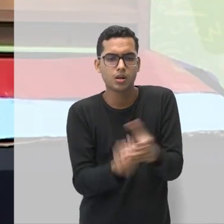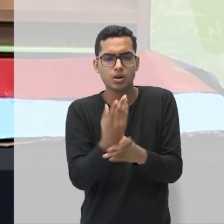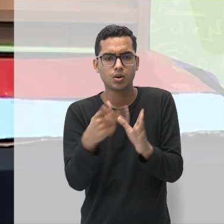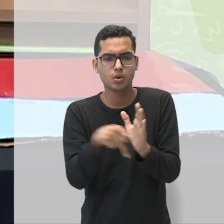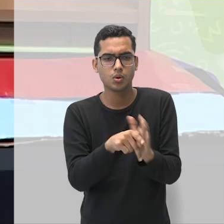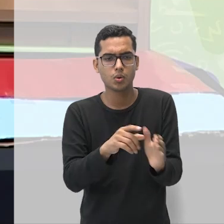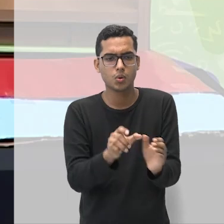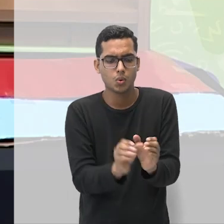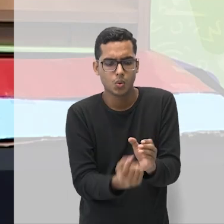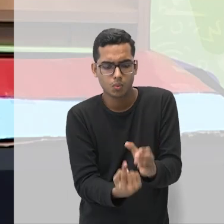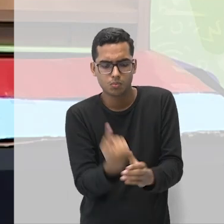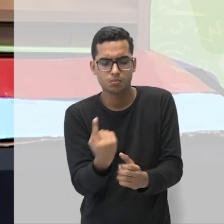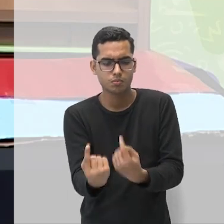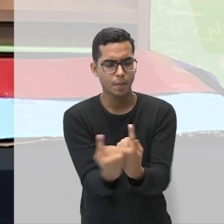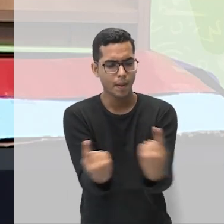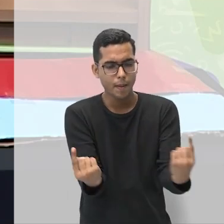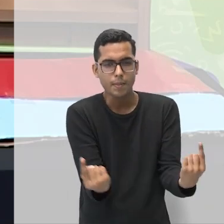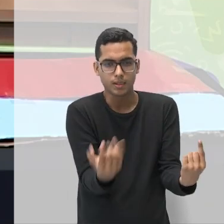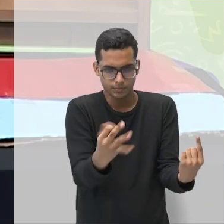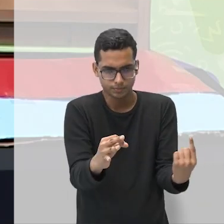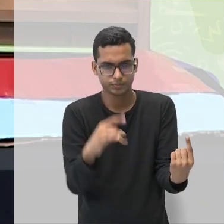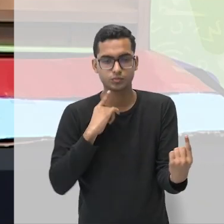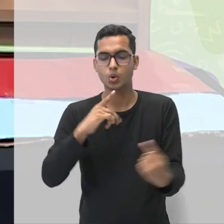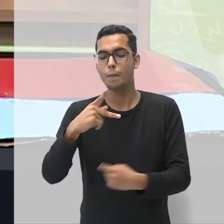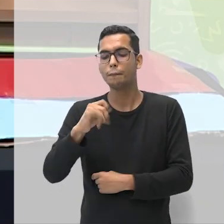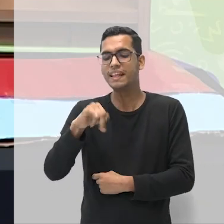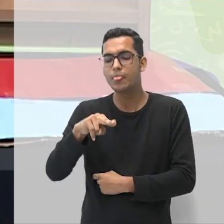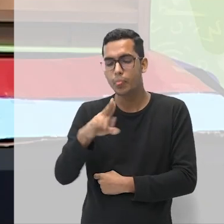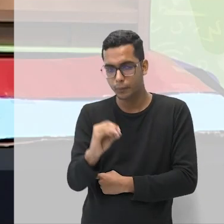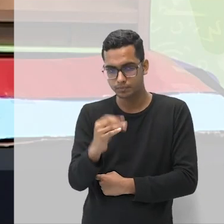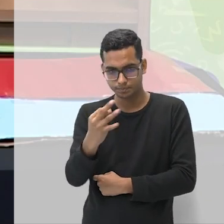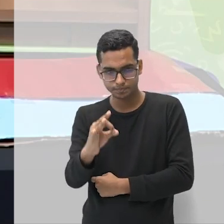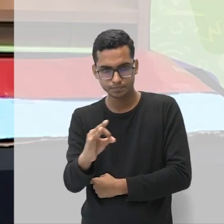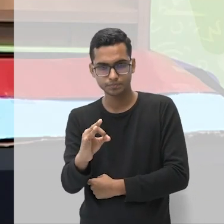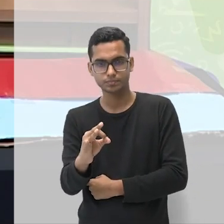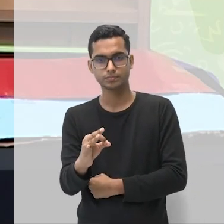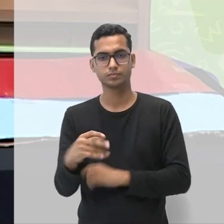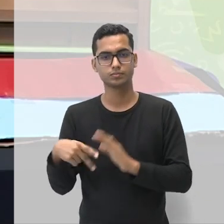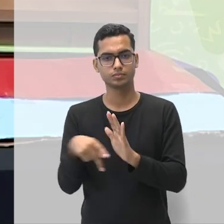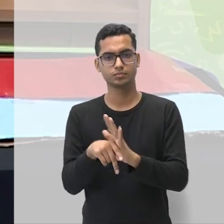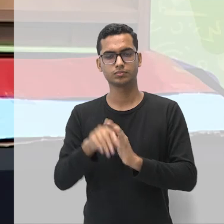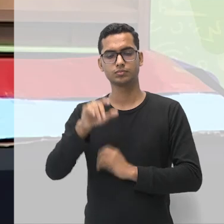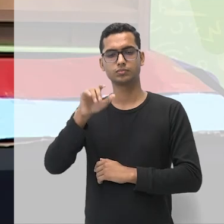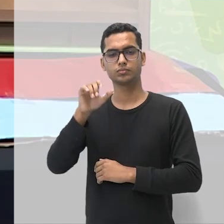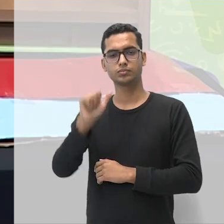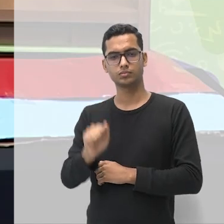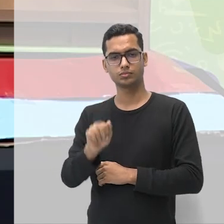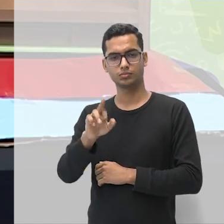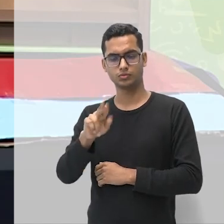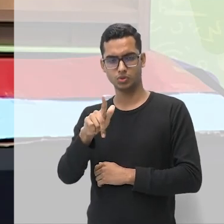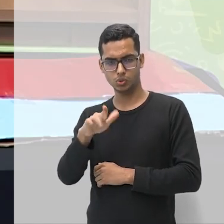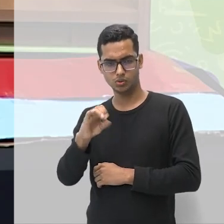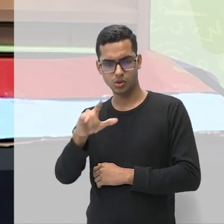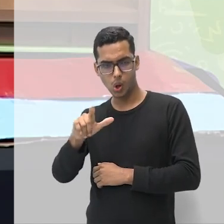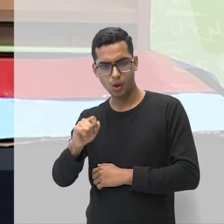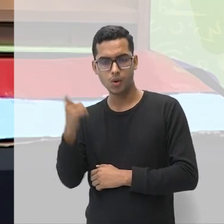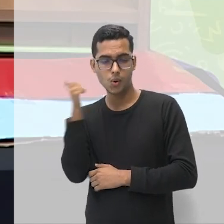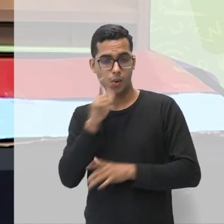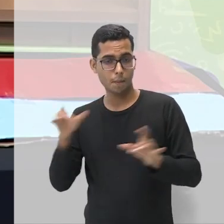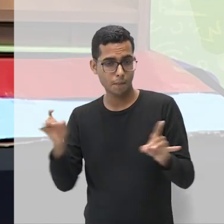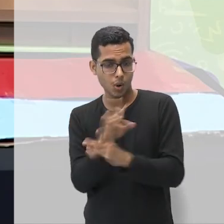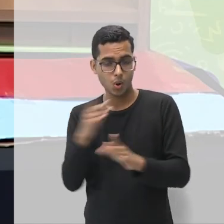as argolas. As argolas eu já trouxe elas prontas. Isso aqui vocês também podem enfeitar com fitas